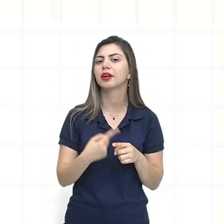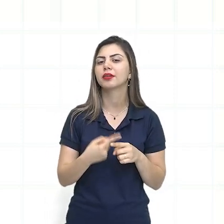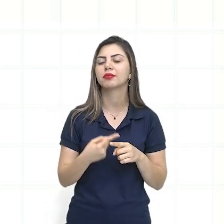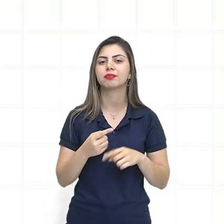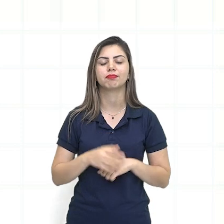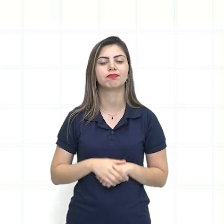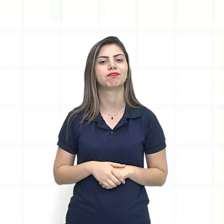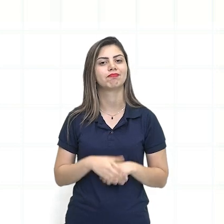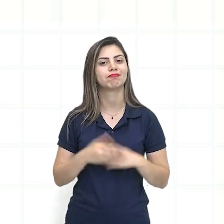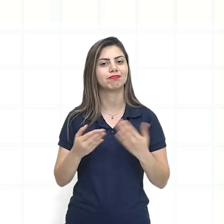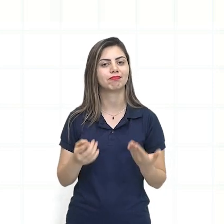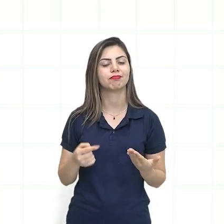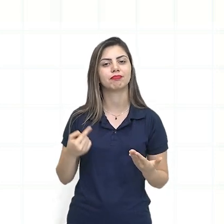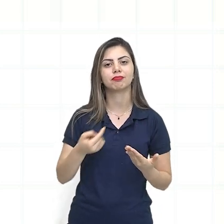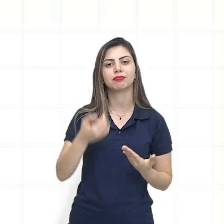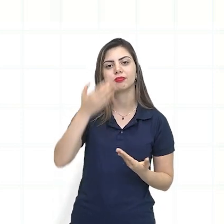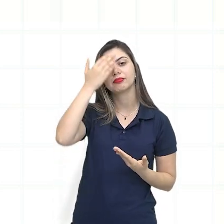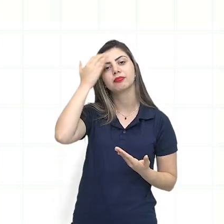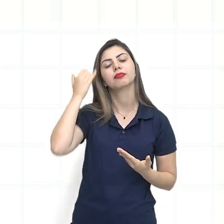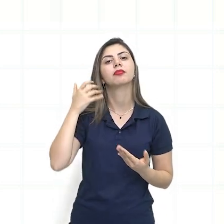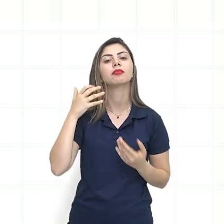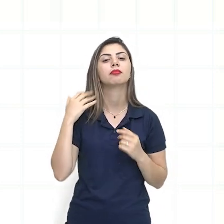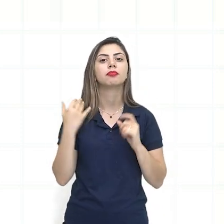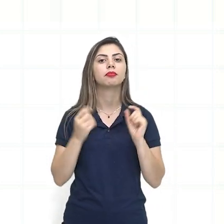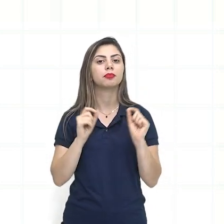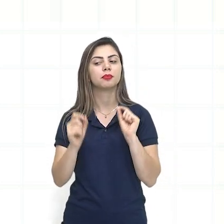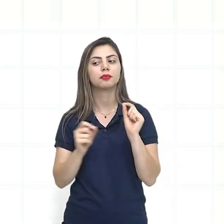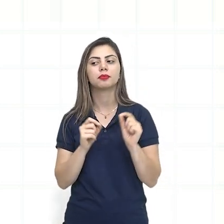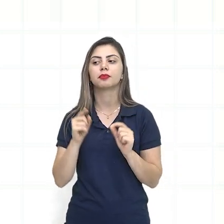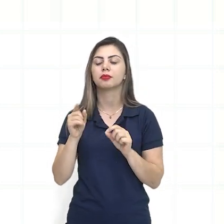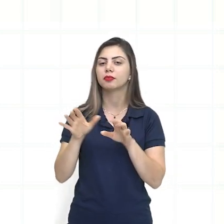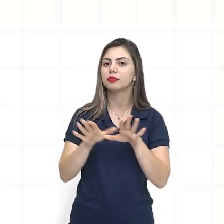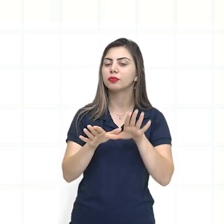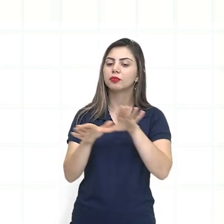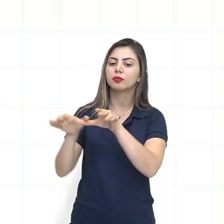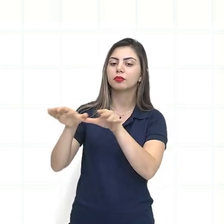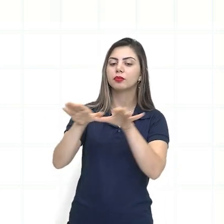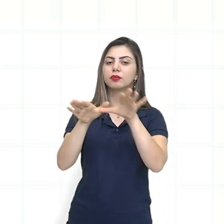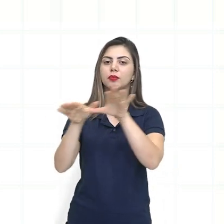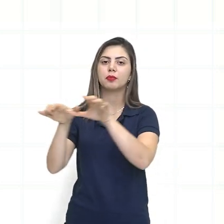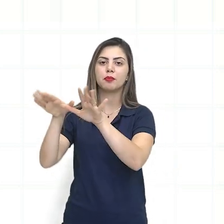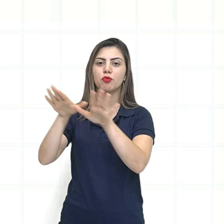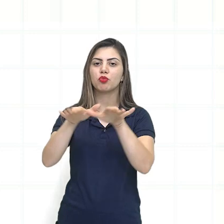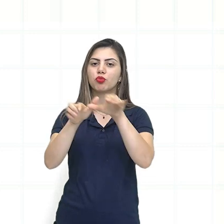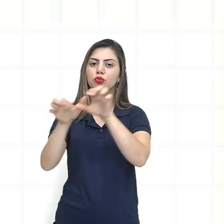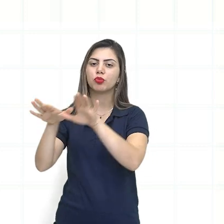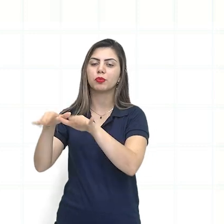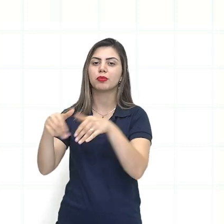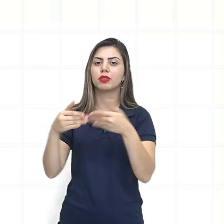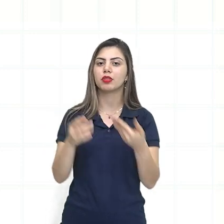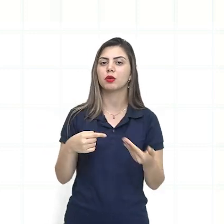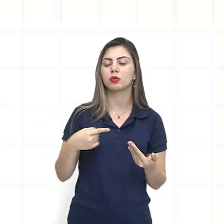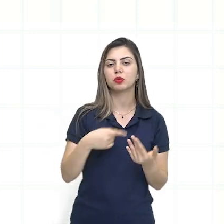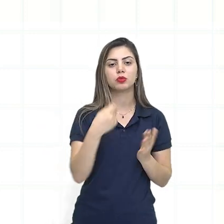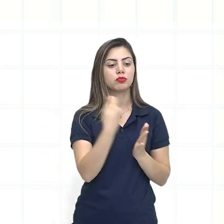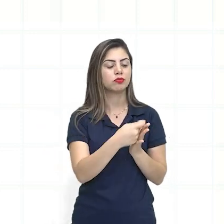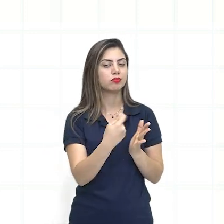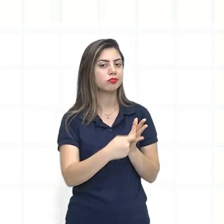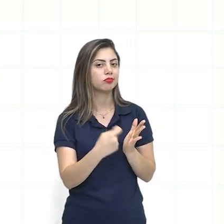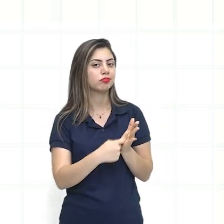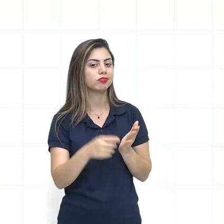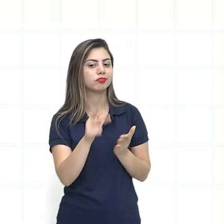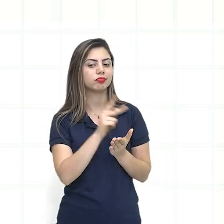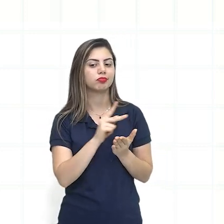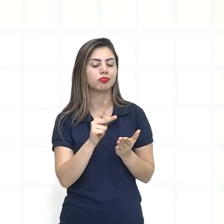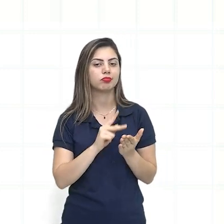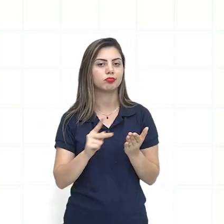é porque realmente pássaros voam e quando eu estou escrevendo um poema, a